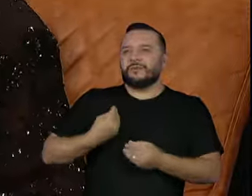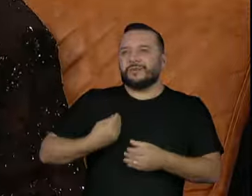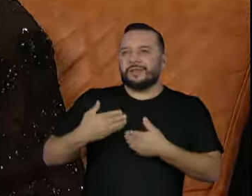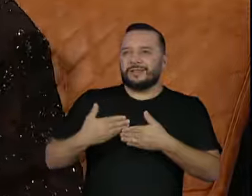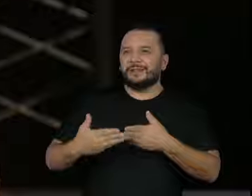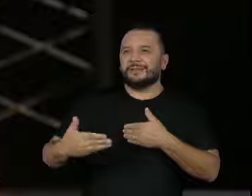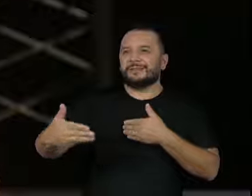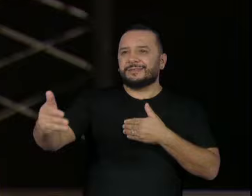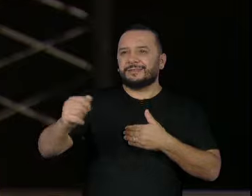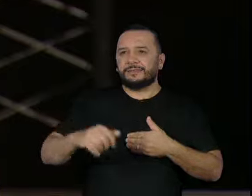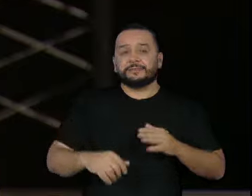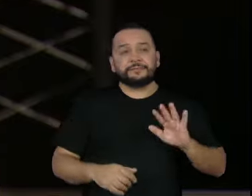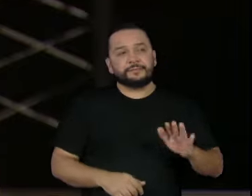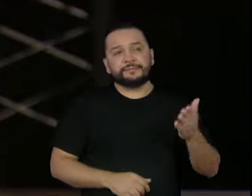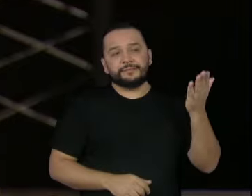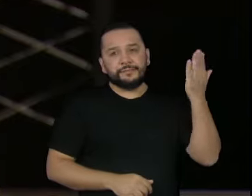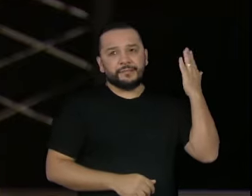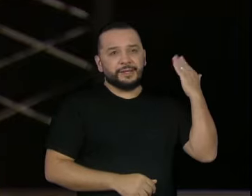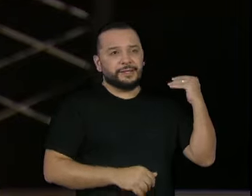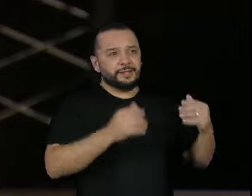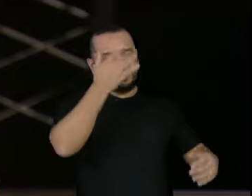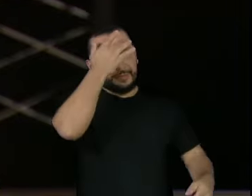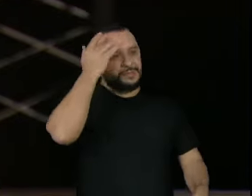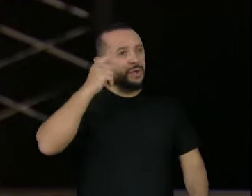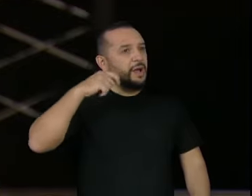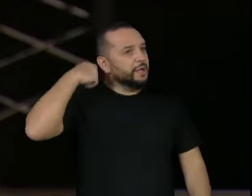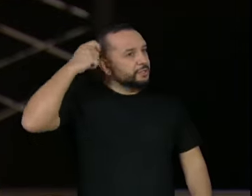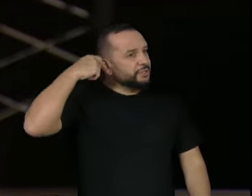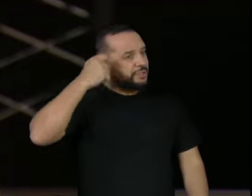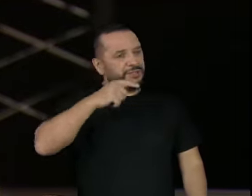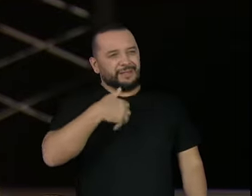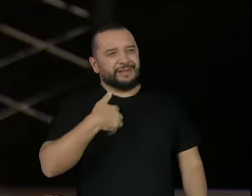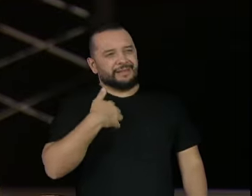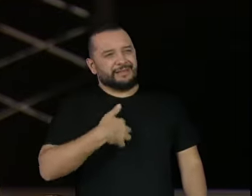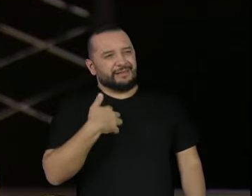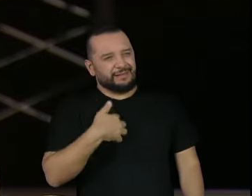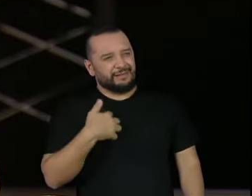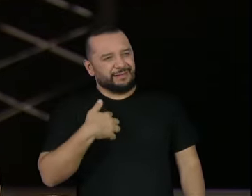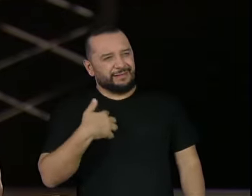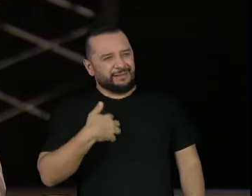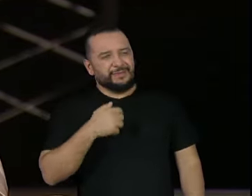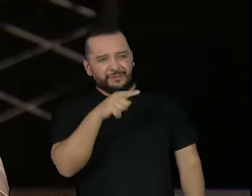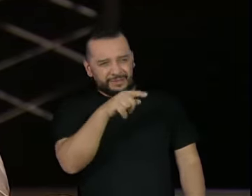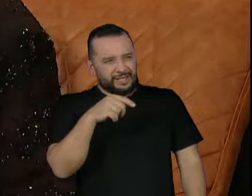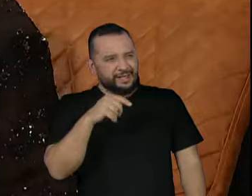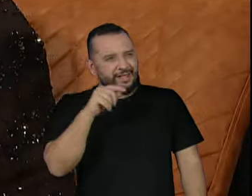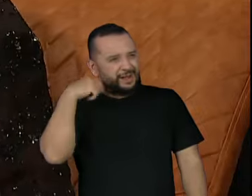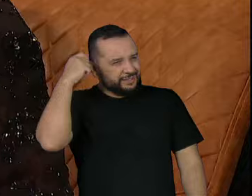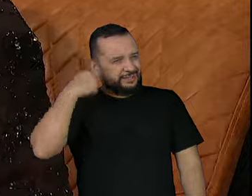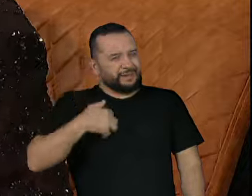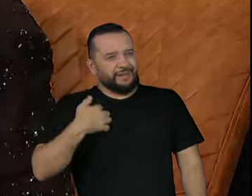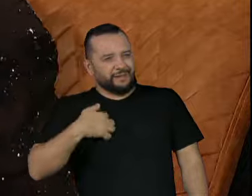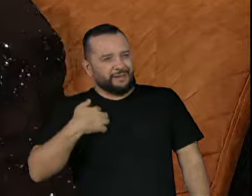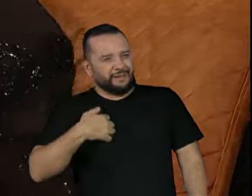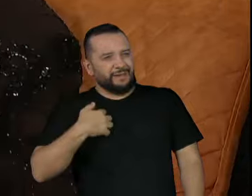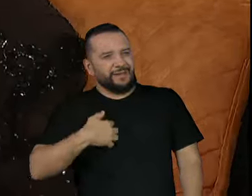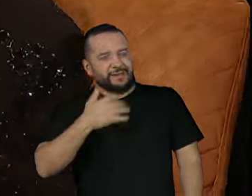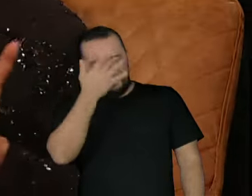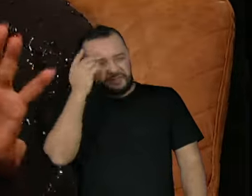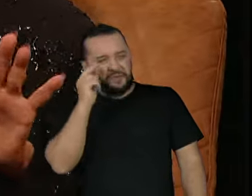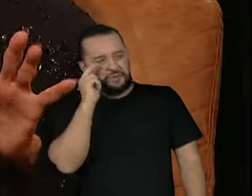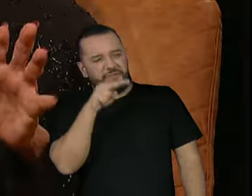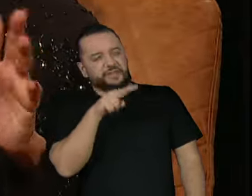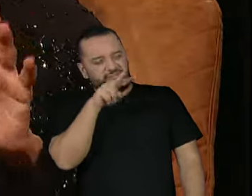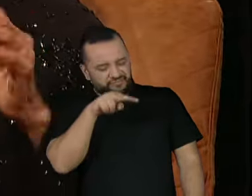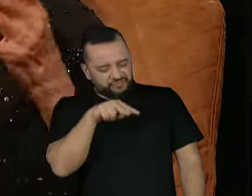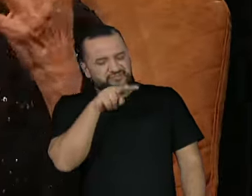Mas é que é numa época em que os artistas eram muito mal vistos, né? Eu sempre costumo dizer, sabe? Até hoje eu